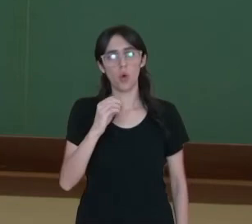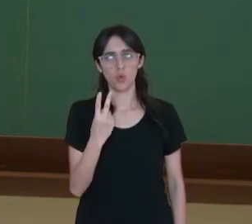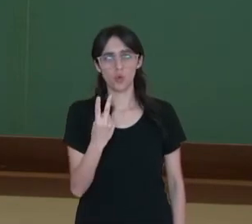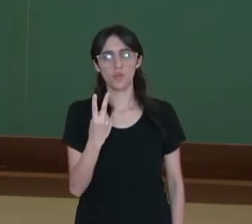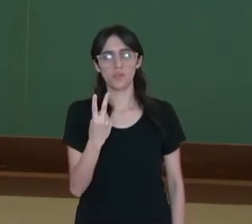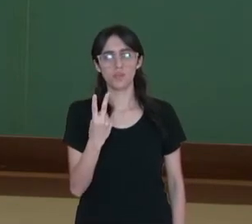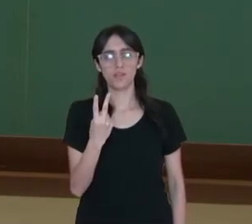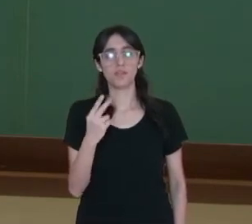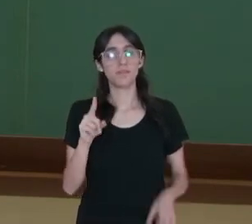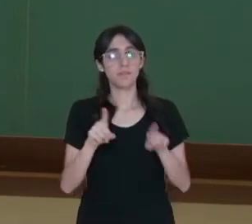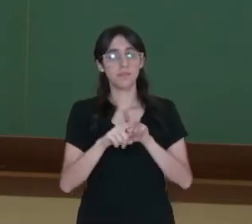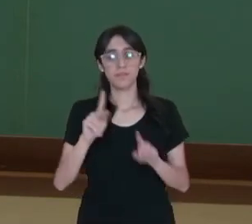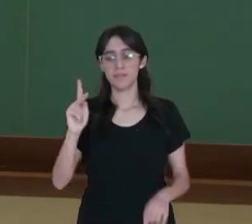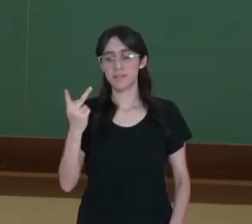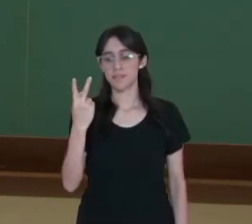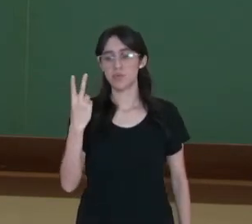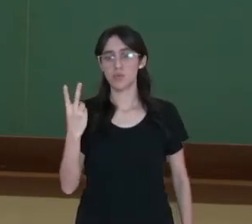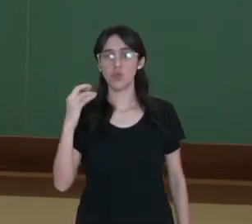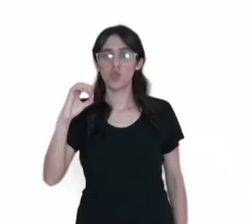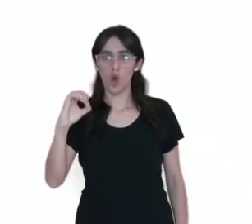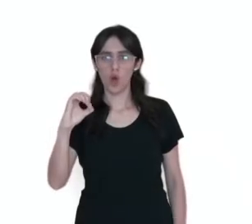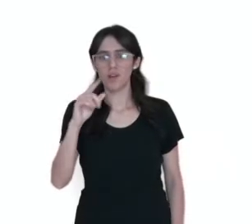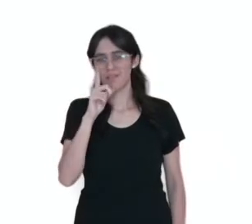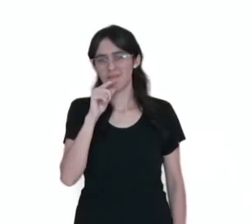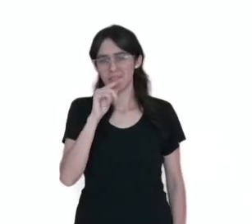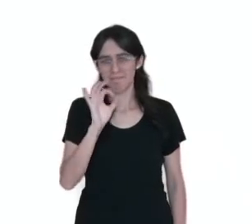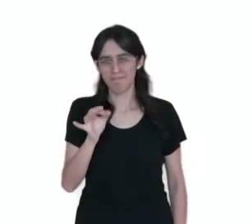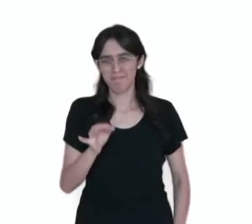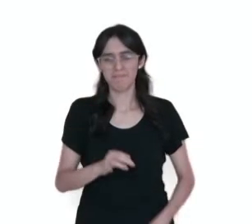H2O, que é a água, estão lá depois da seta.